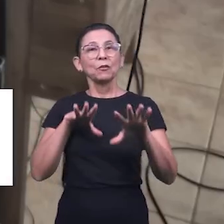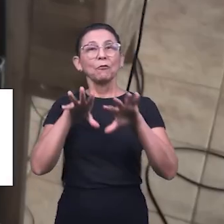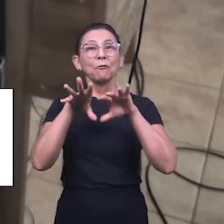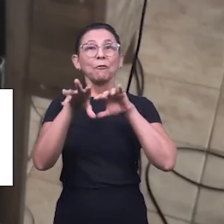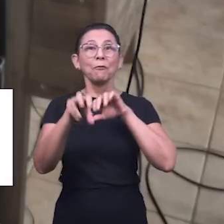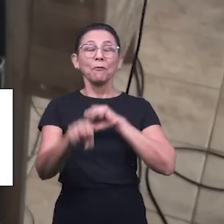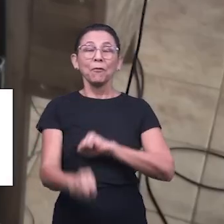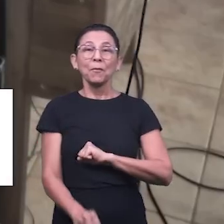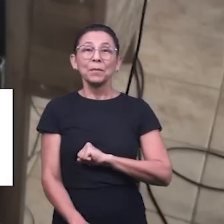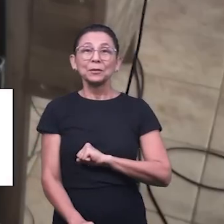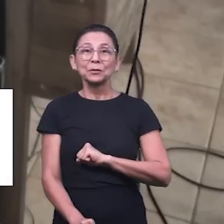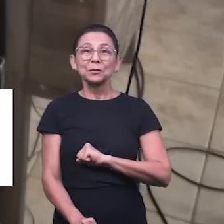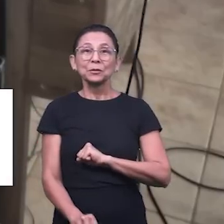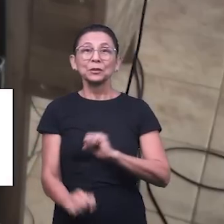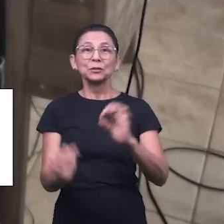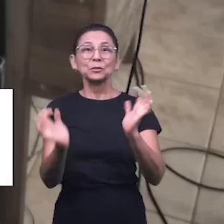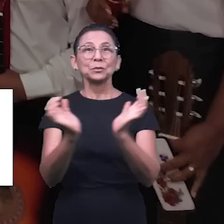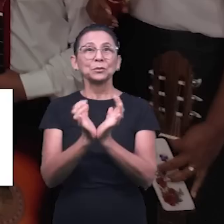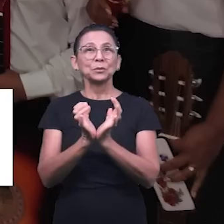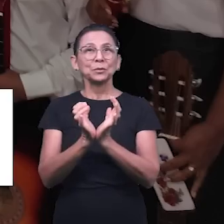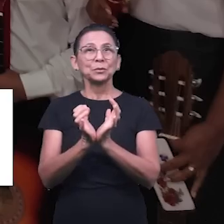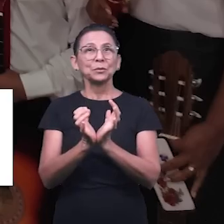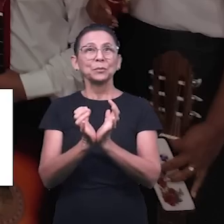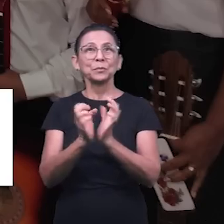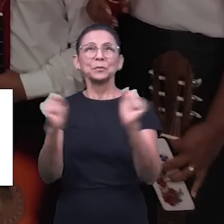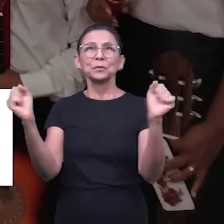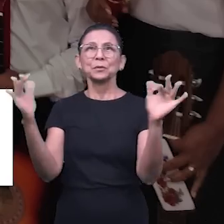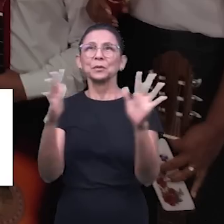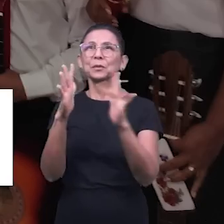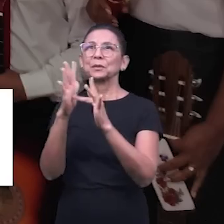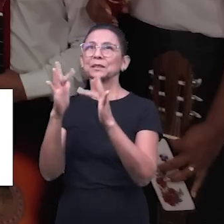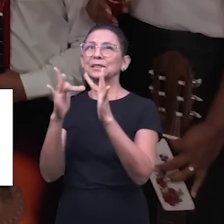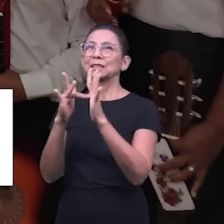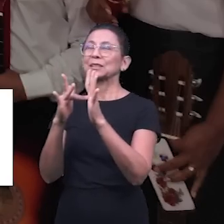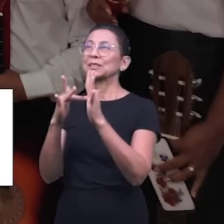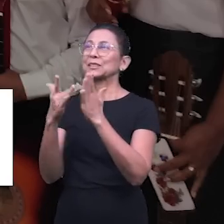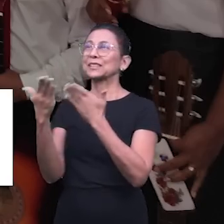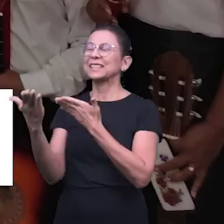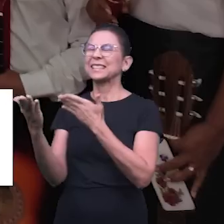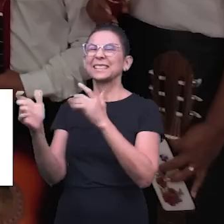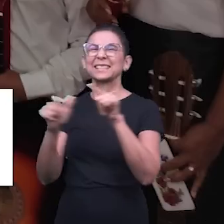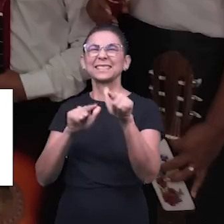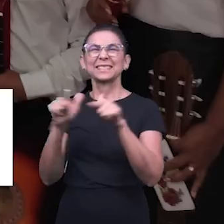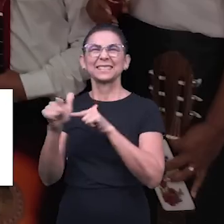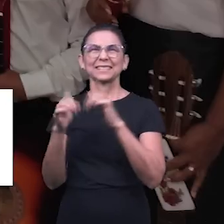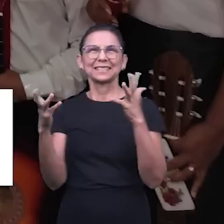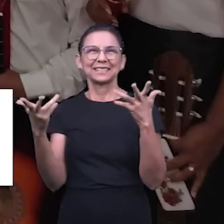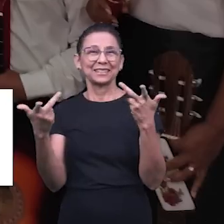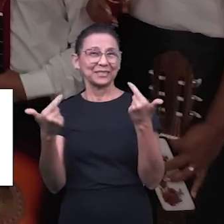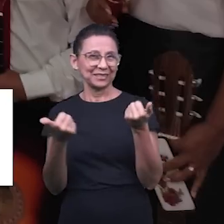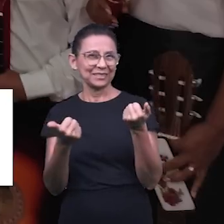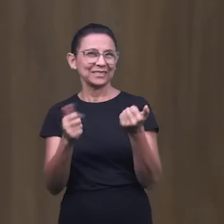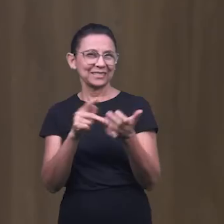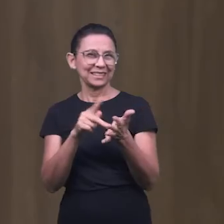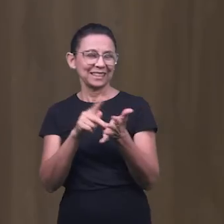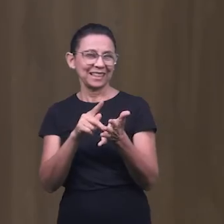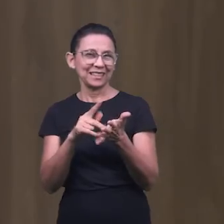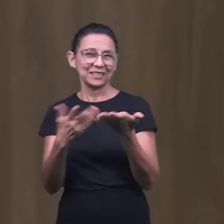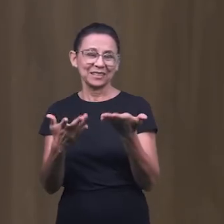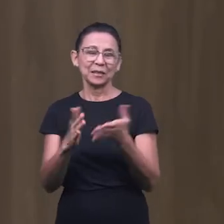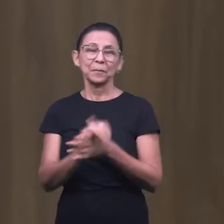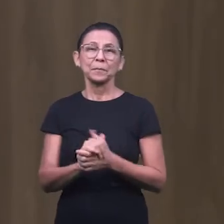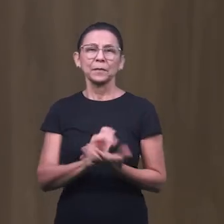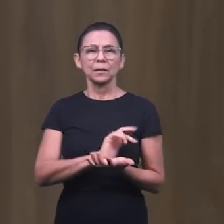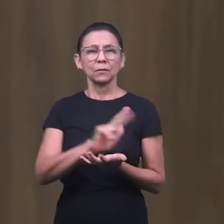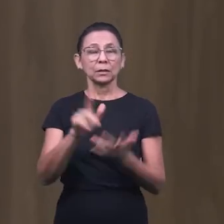de mais uma turma. Glória a Jesus por este grupo de louvor, por esse trabalho tão maravilhoso, né? Também foram